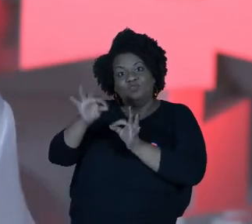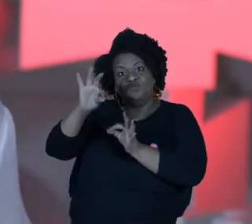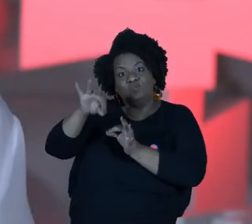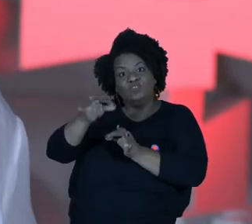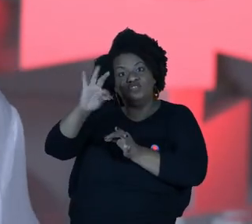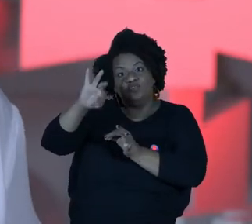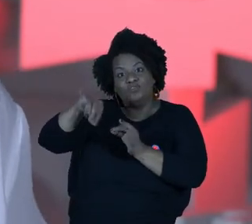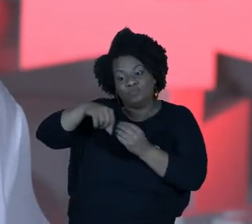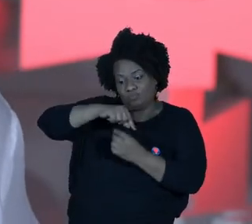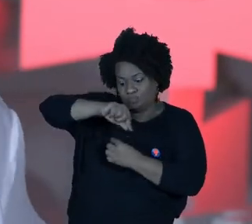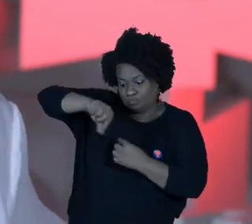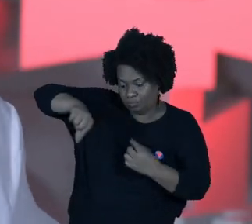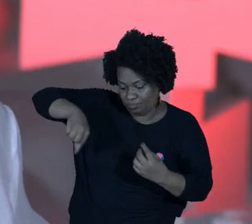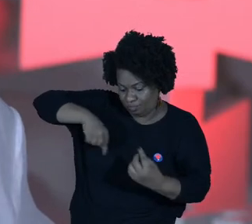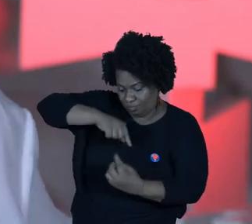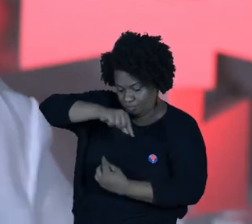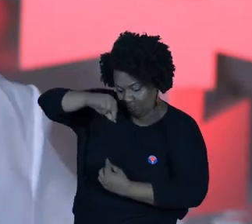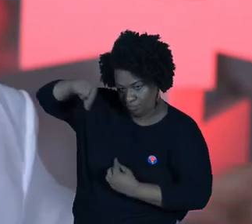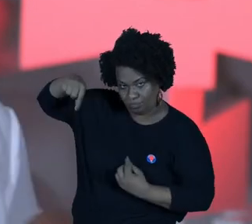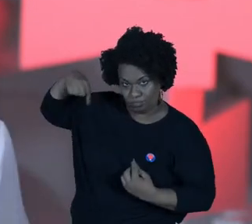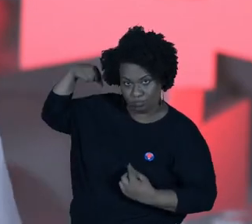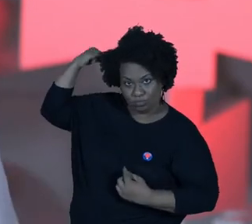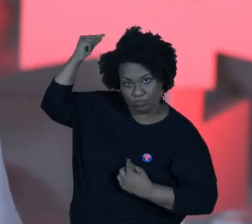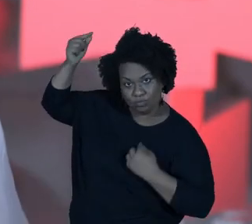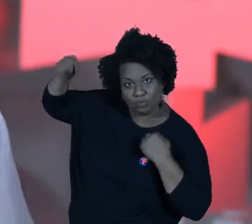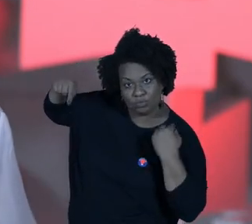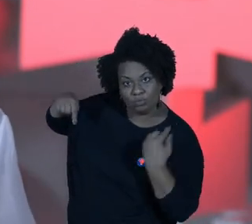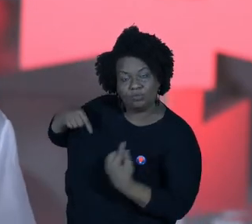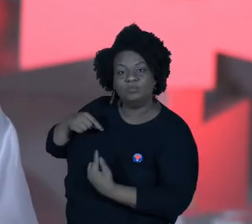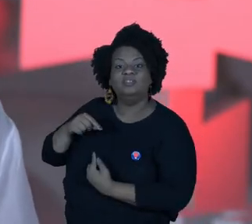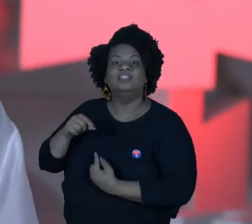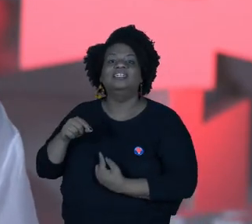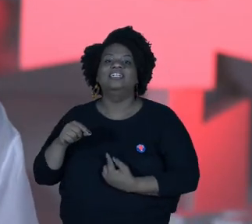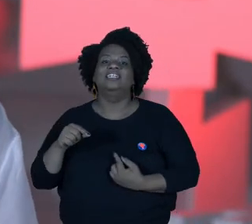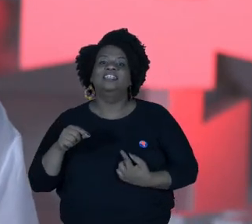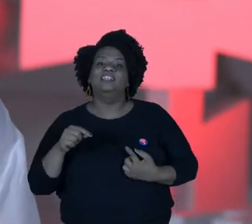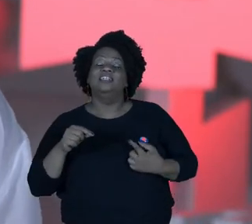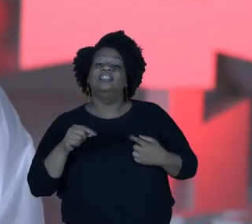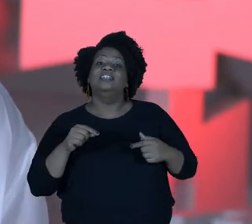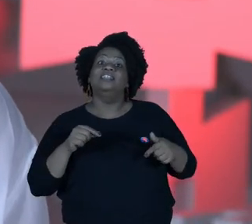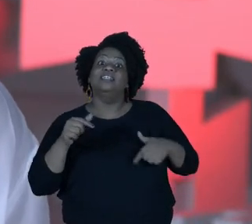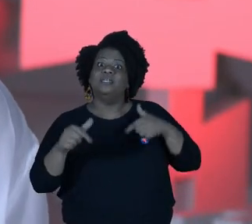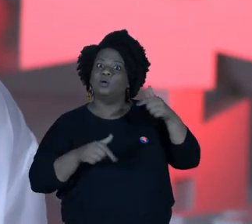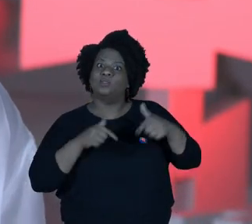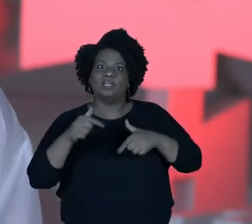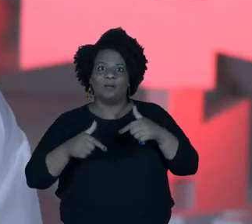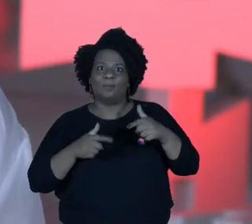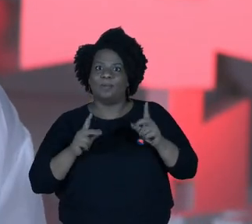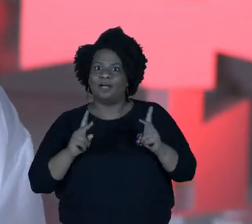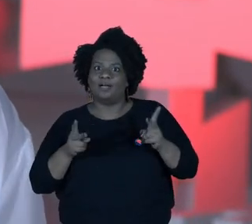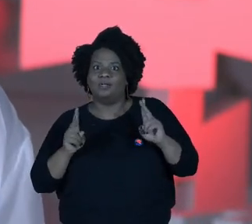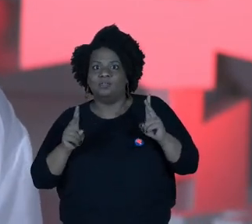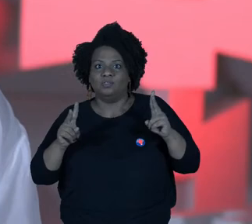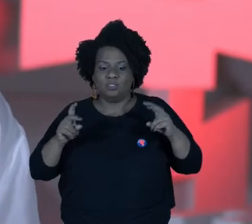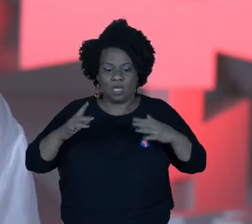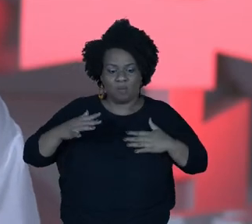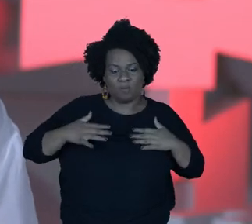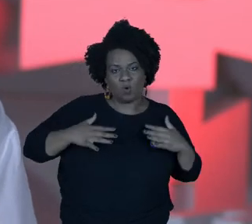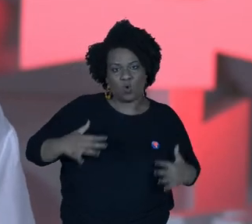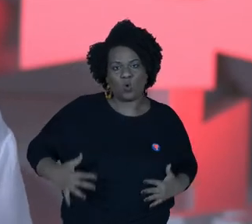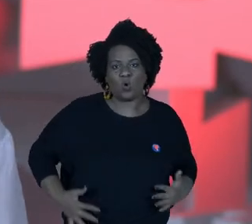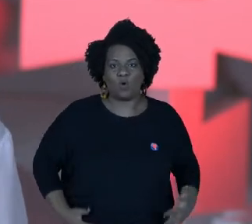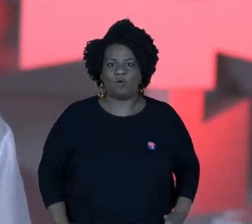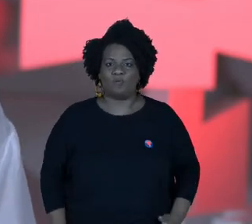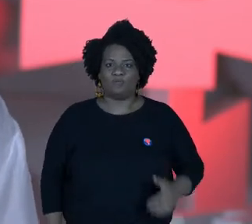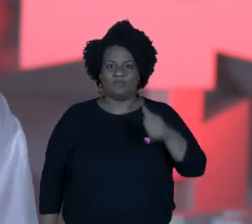estão enroladas. Então, o trabalho de Rosana é sempre muito tenso em relação ao corpo feminino,